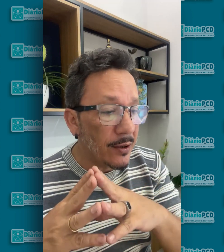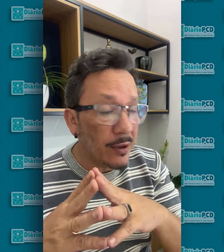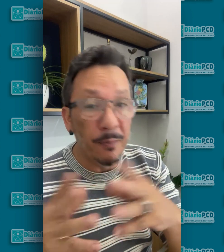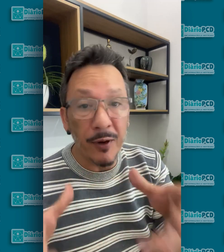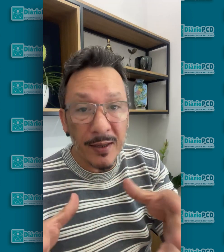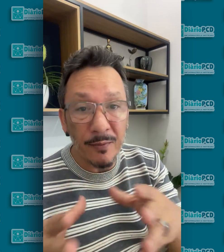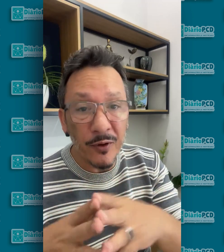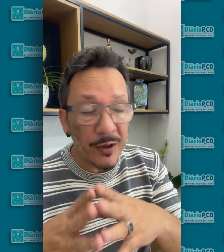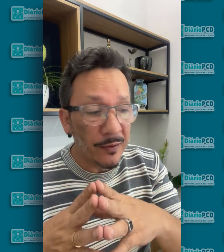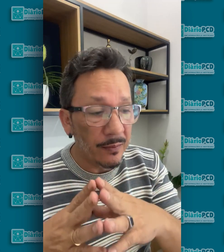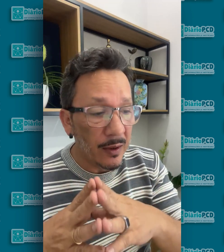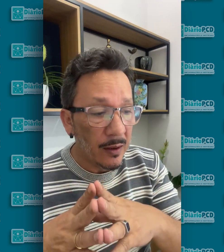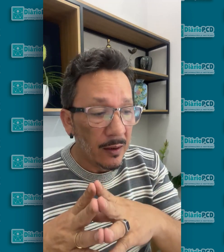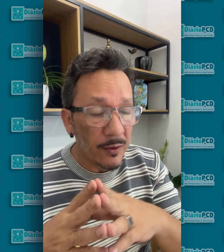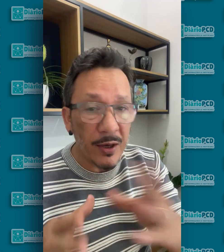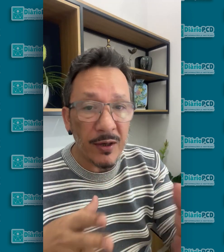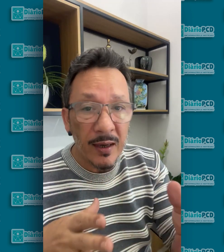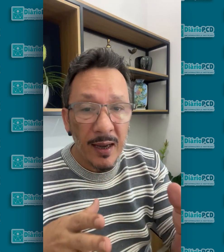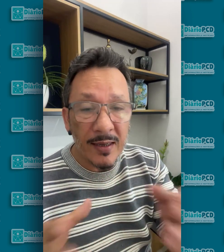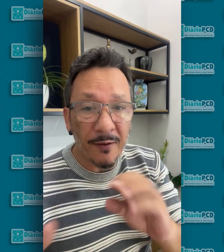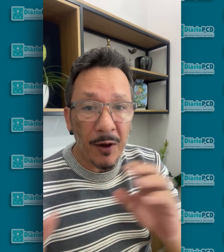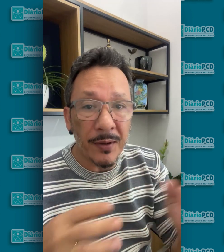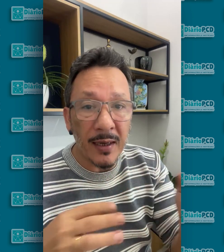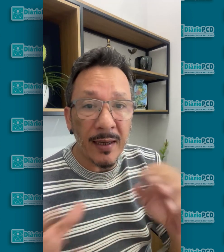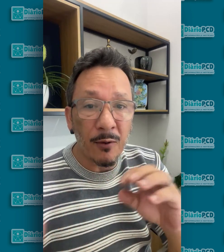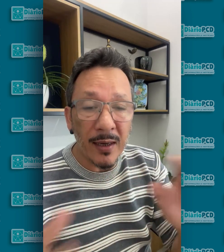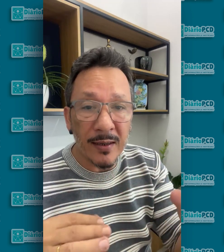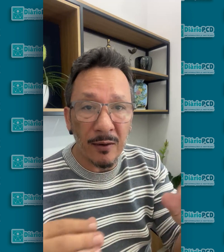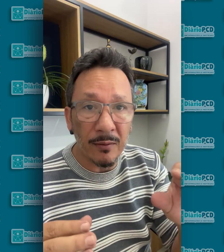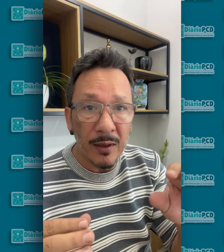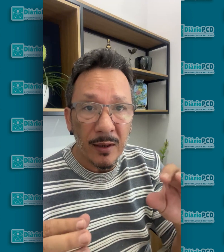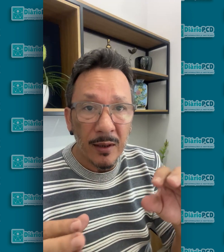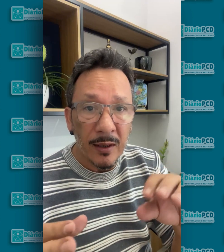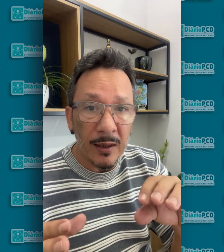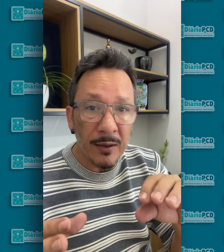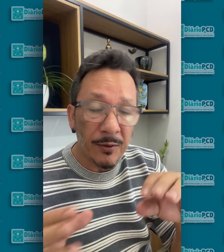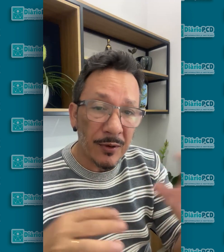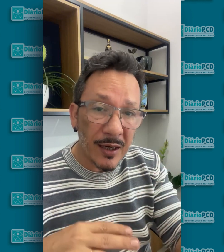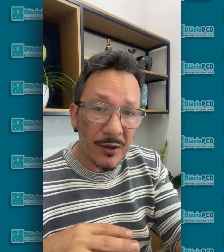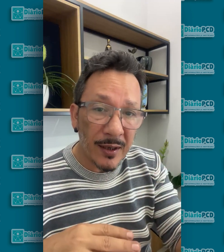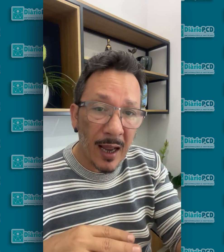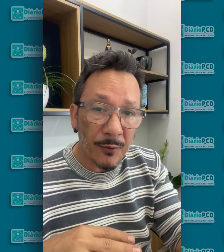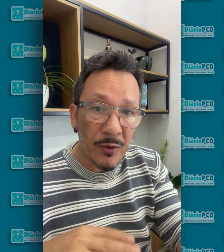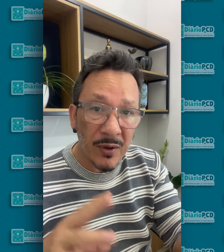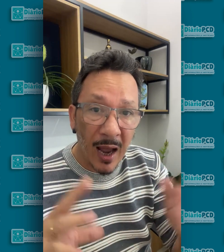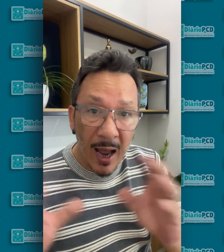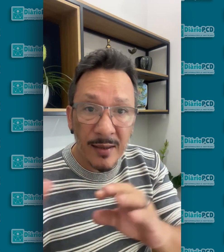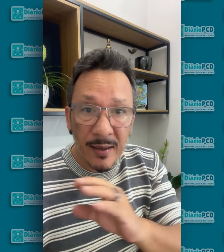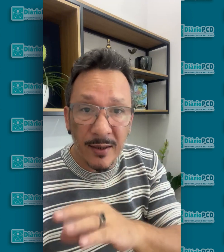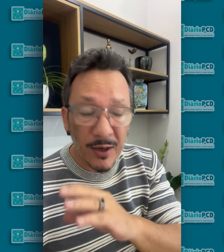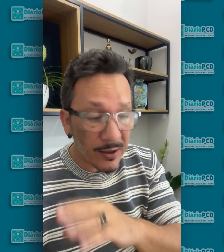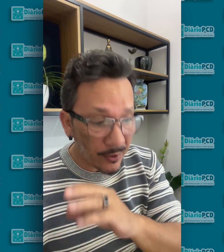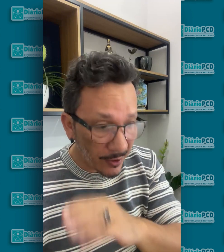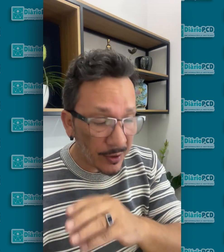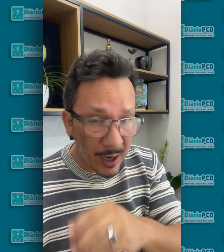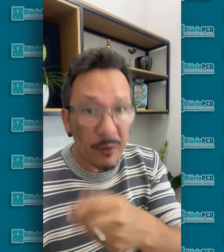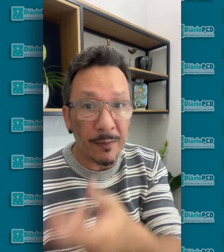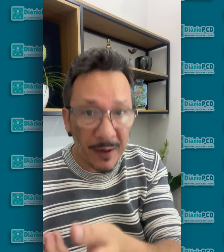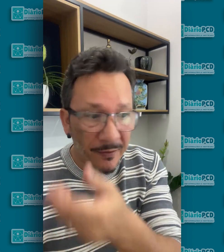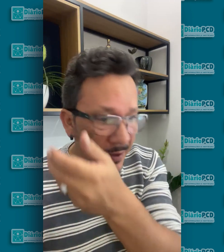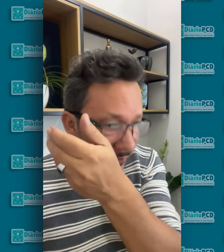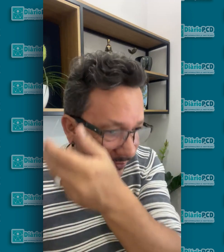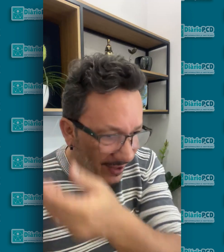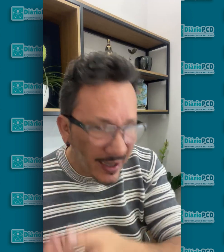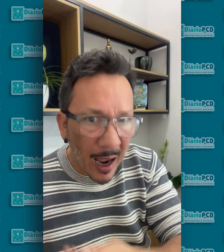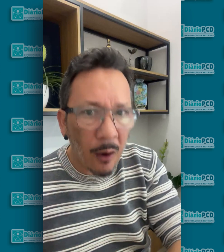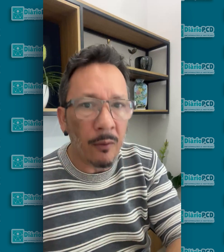também decidiu que, por esse motivo, ou seja, essa falta de adequação dos candidatos às exigências do edital,